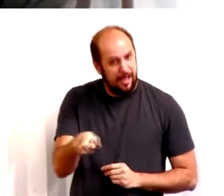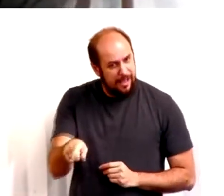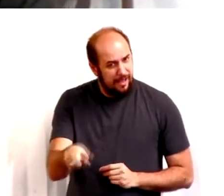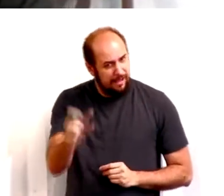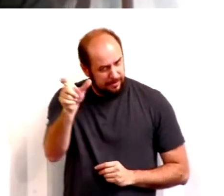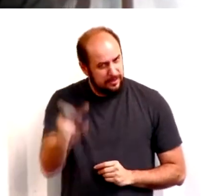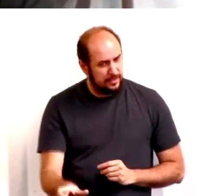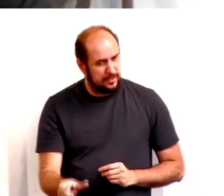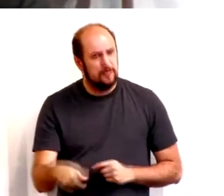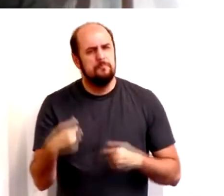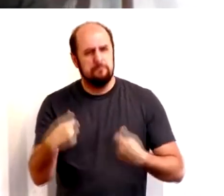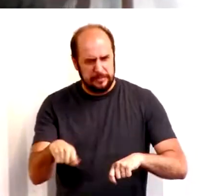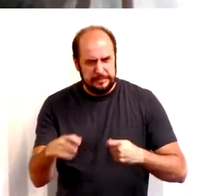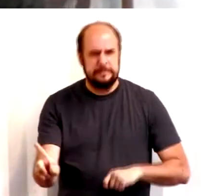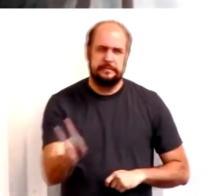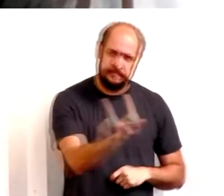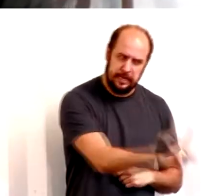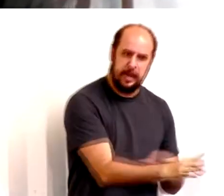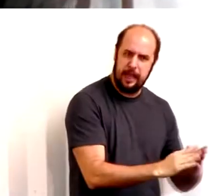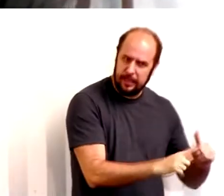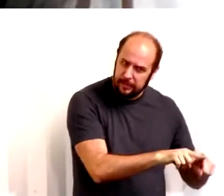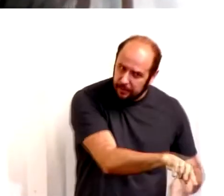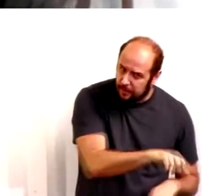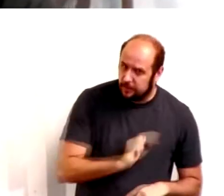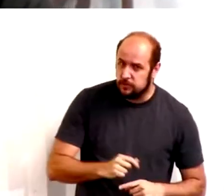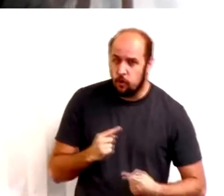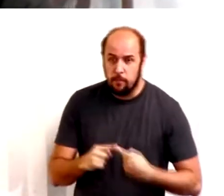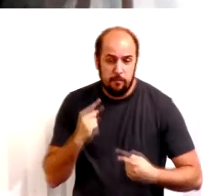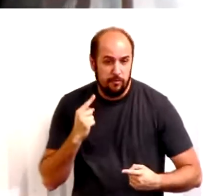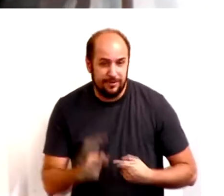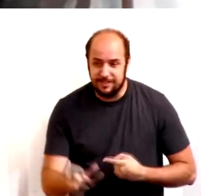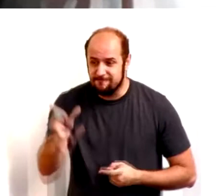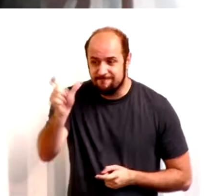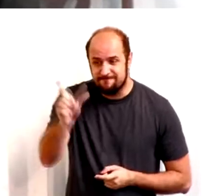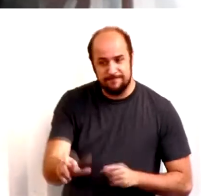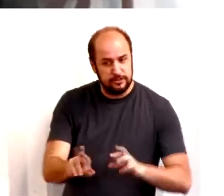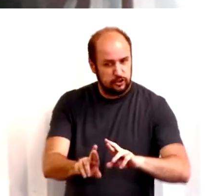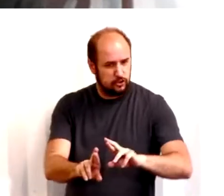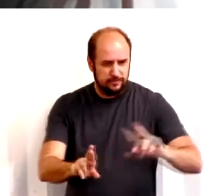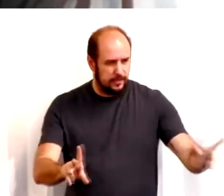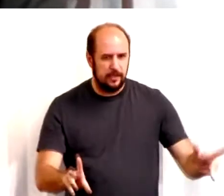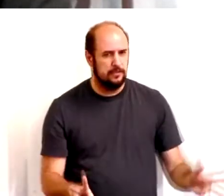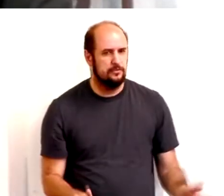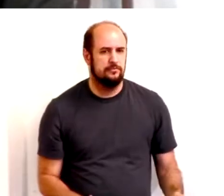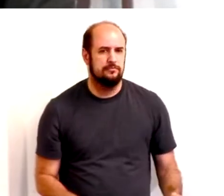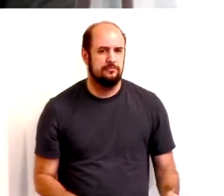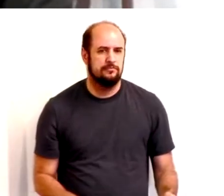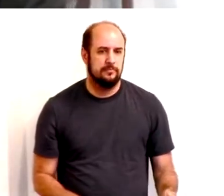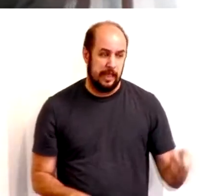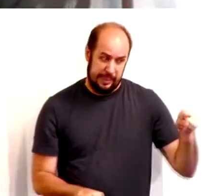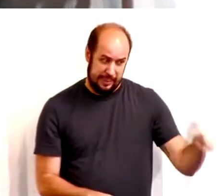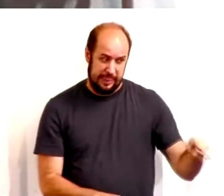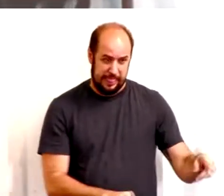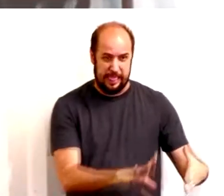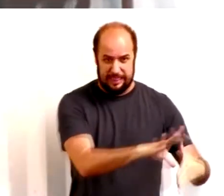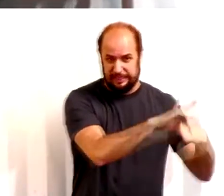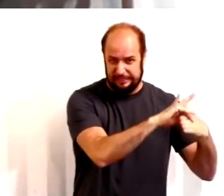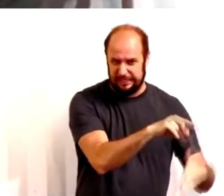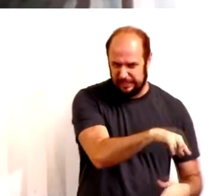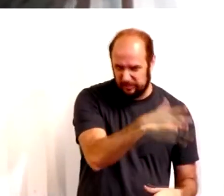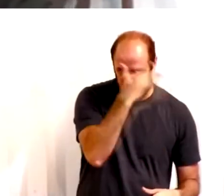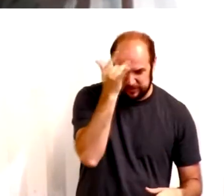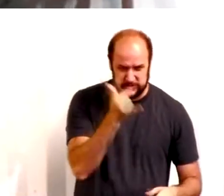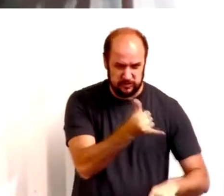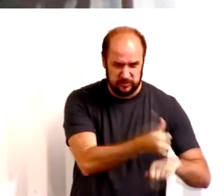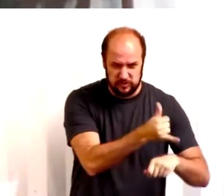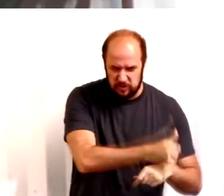Timóteo precisava ir, por quê? Porque ele era diferente dos líderes que existiam ali. Porque os líderes que existiam